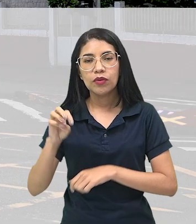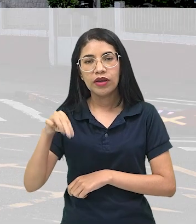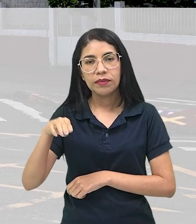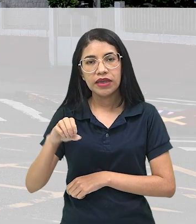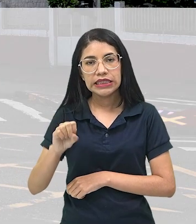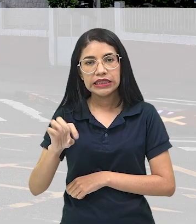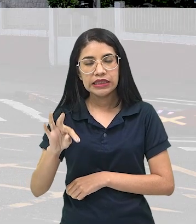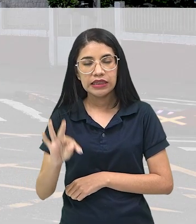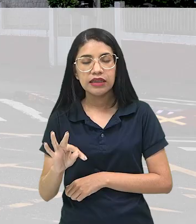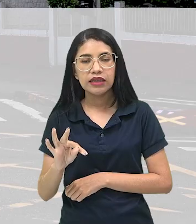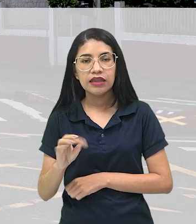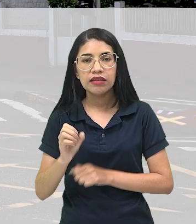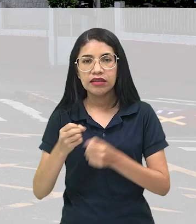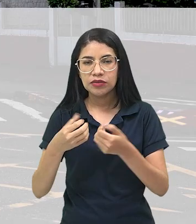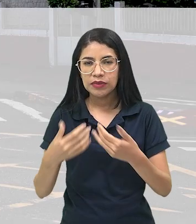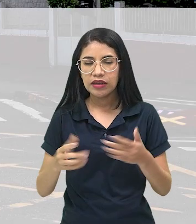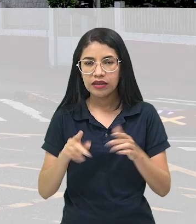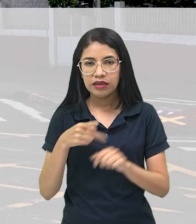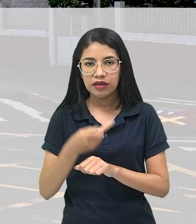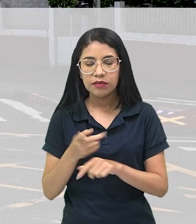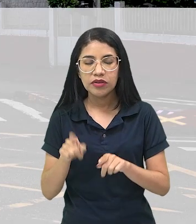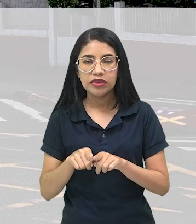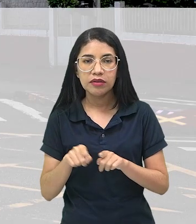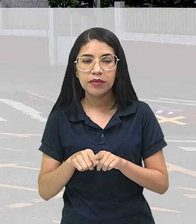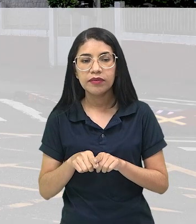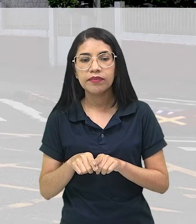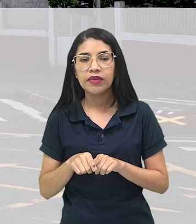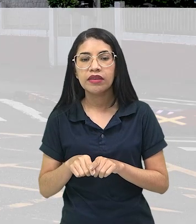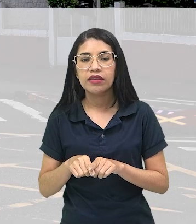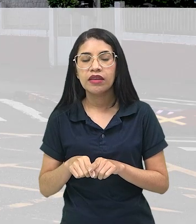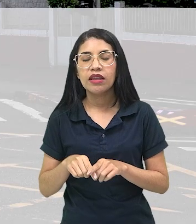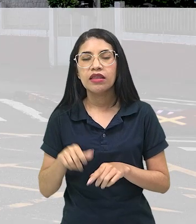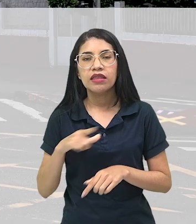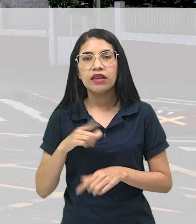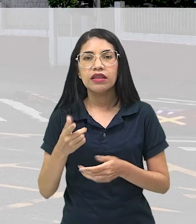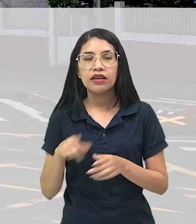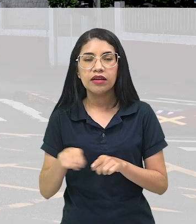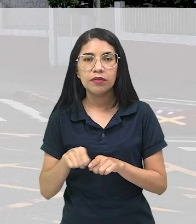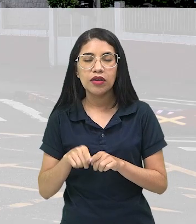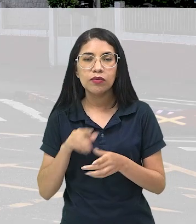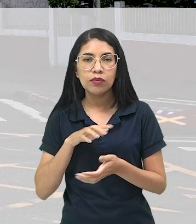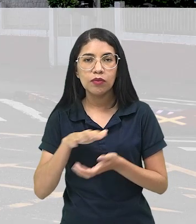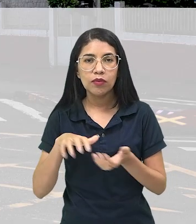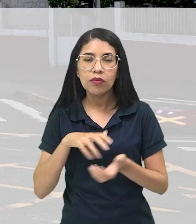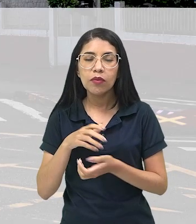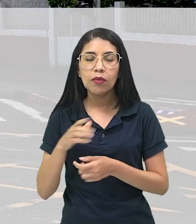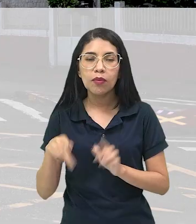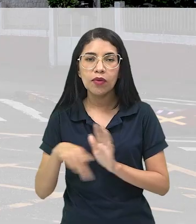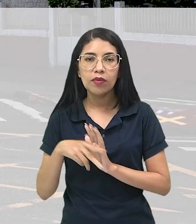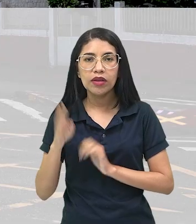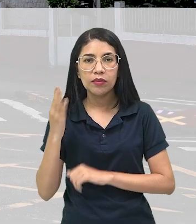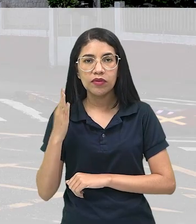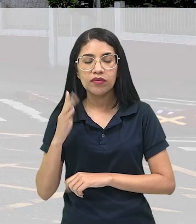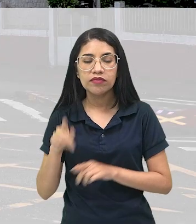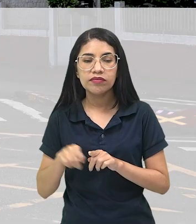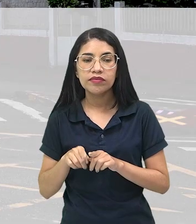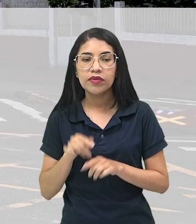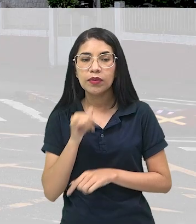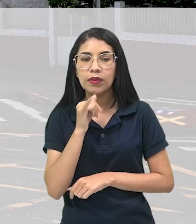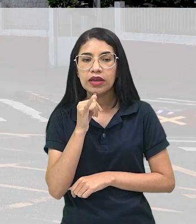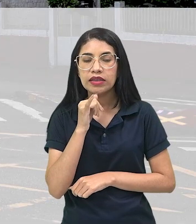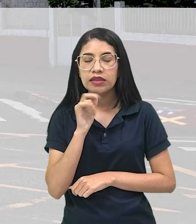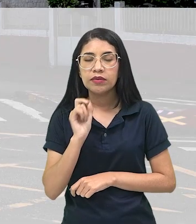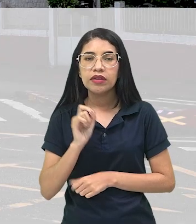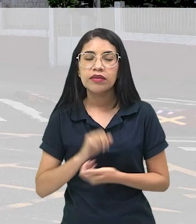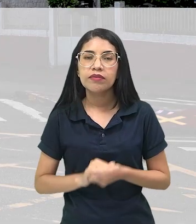eles daqui a pouco, o MST. Também tem a Federação Agrária Nacional na Bolívia. Continuando, a gente tem outros exemplos de movimentos